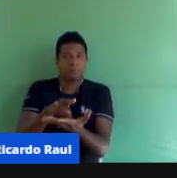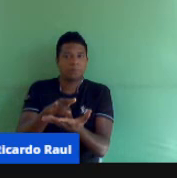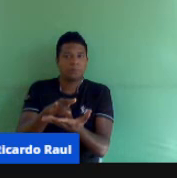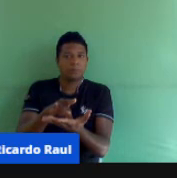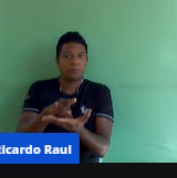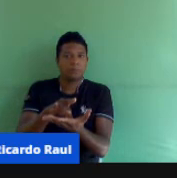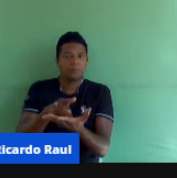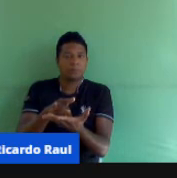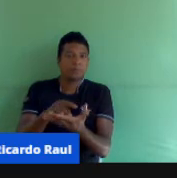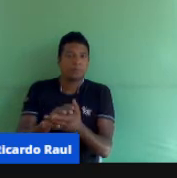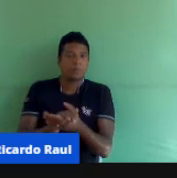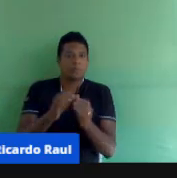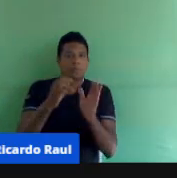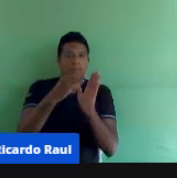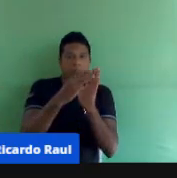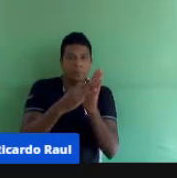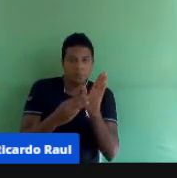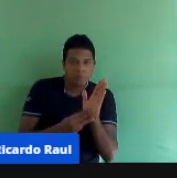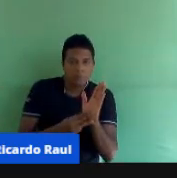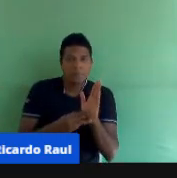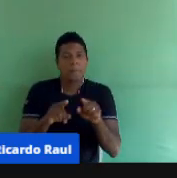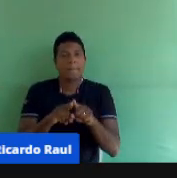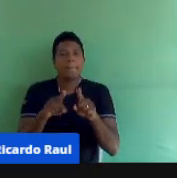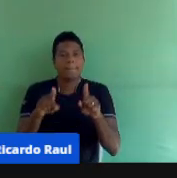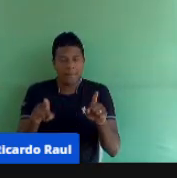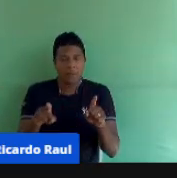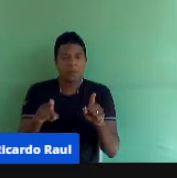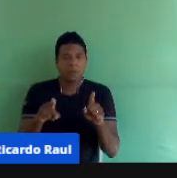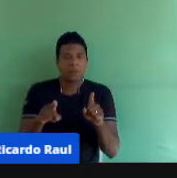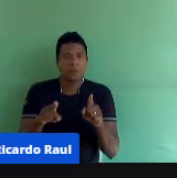termos metodológicos, sobretudo, mas é uma